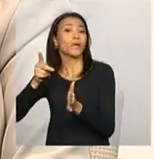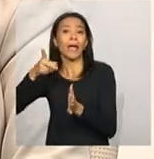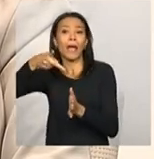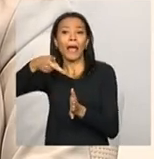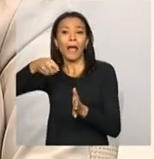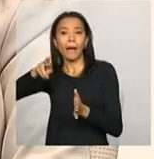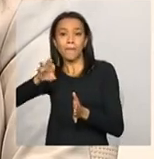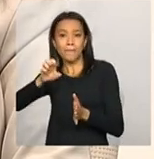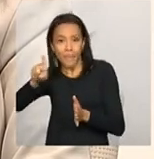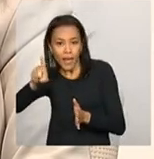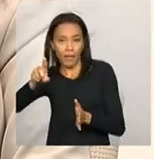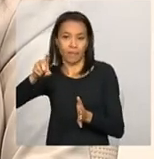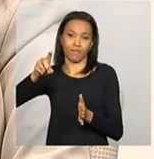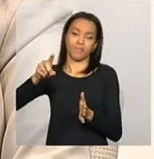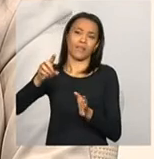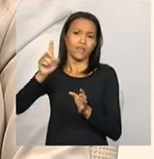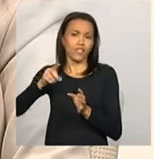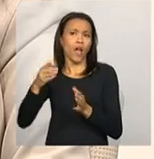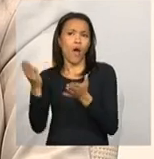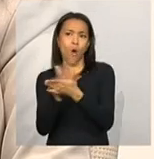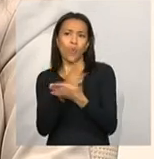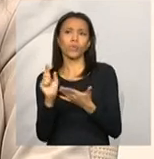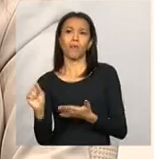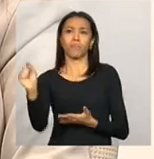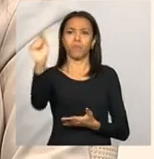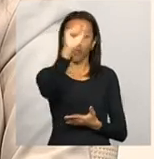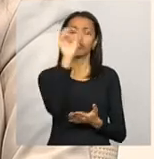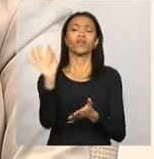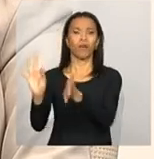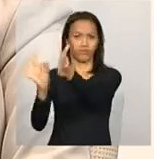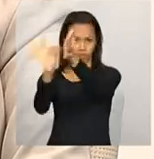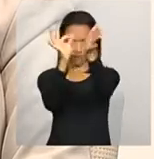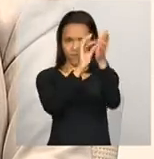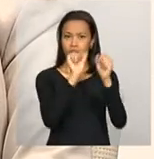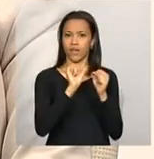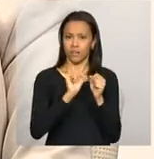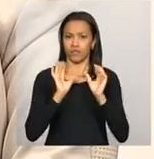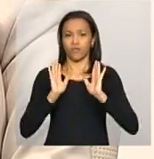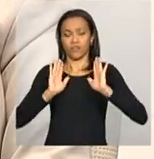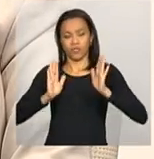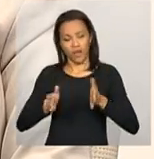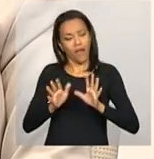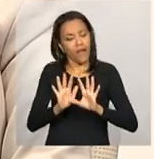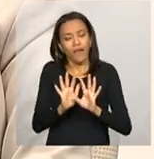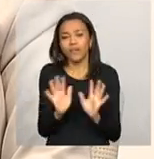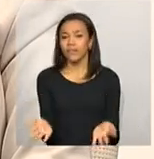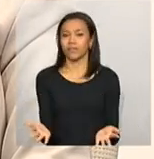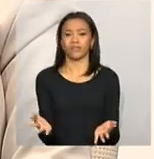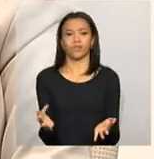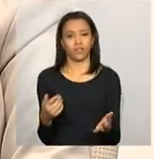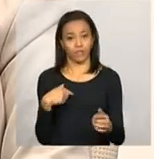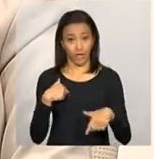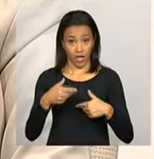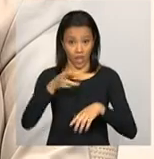Também algumas unidades já estão fazendo essa pré-inscrição. Basicamente é esse o papel dos postos de atendimento do Cine.